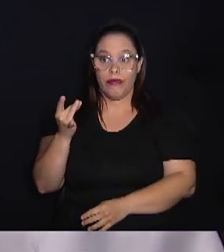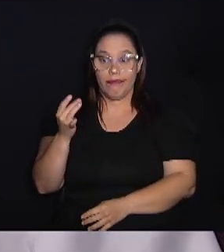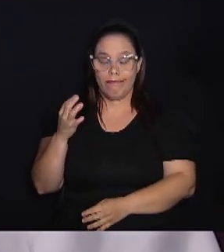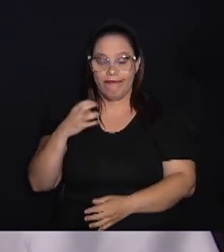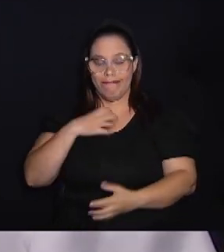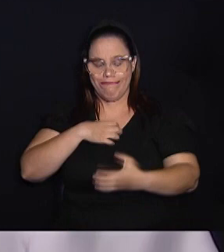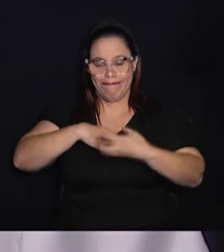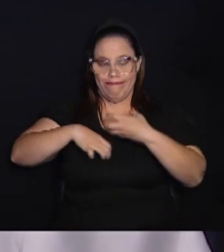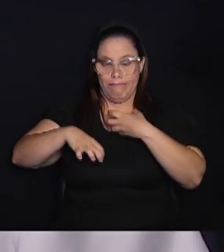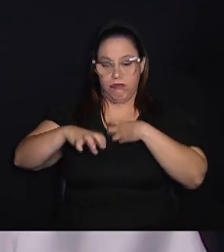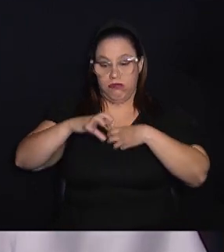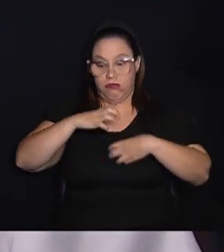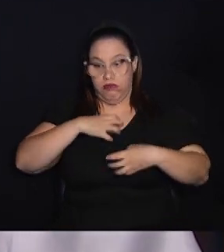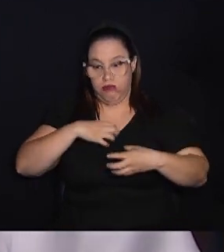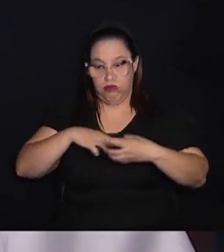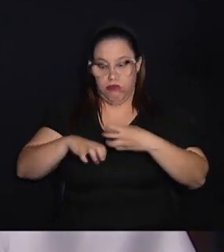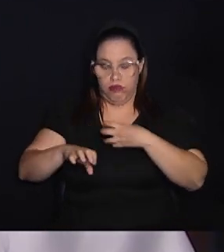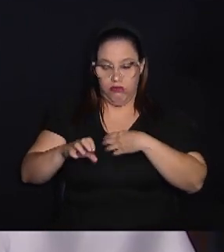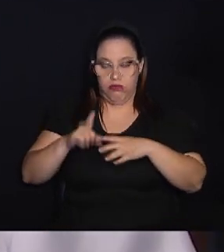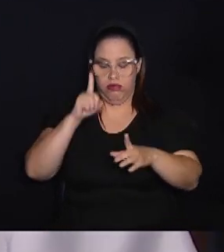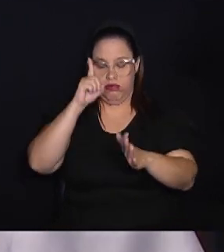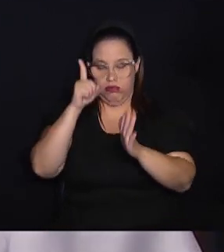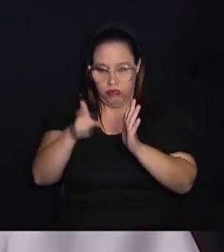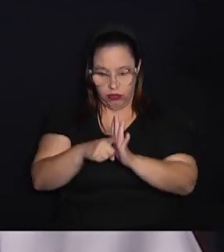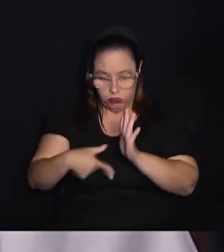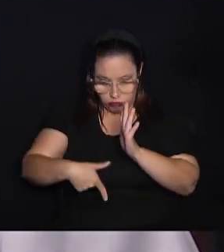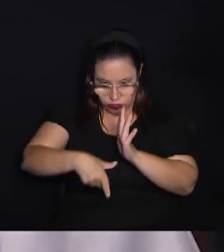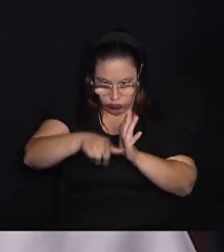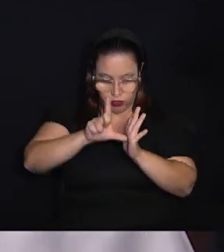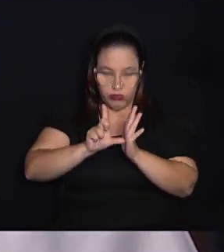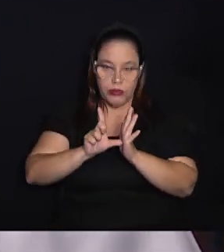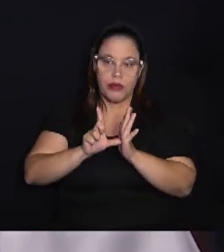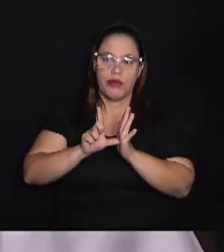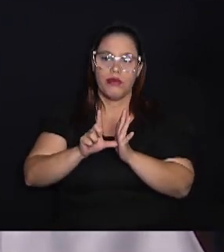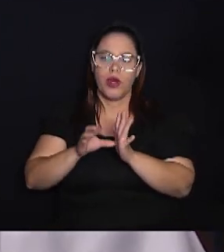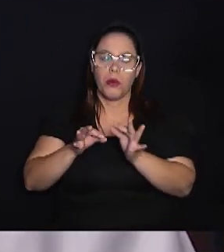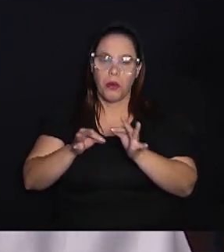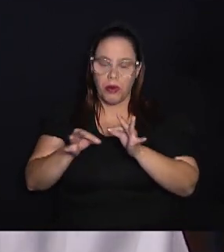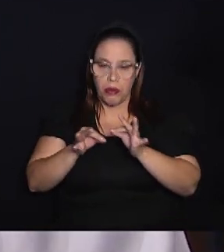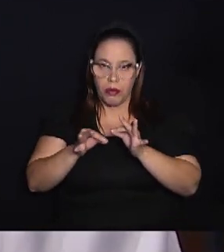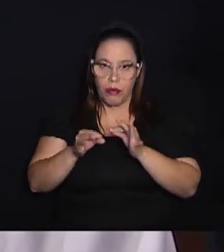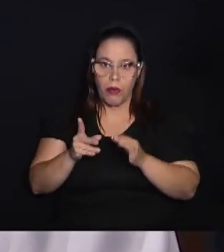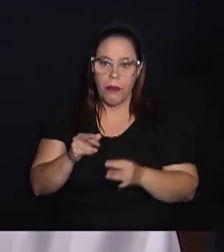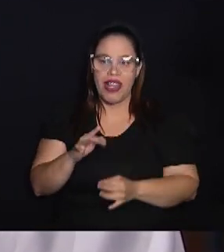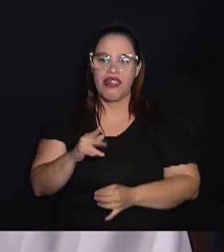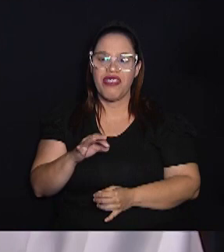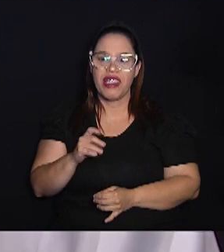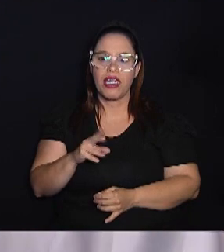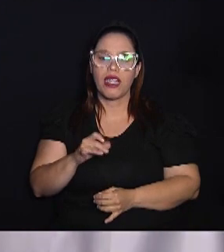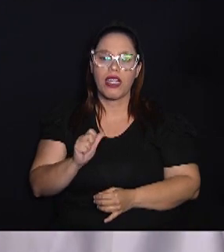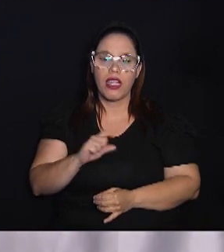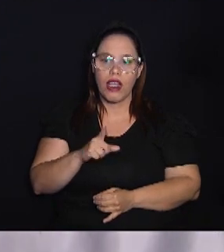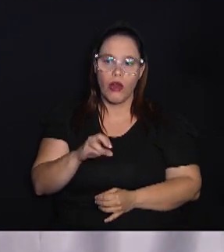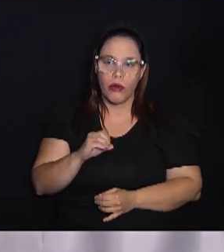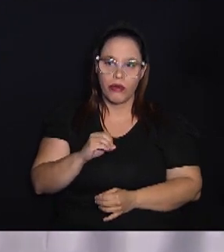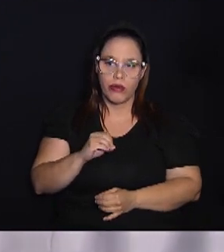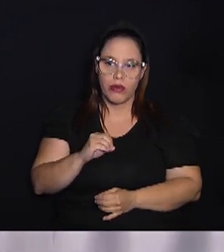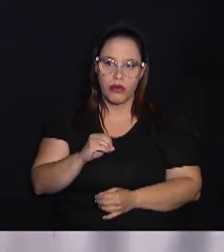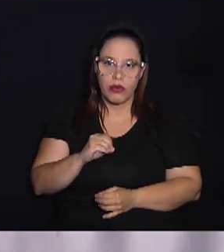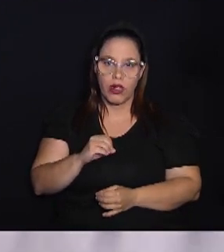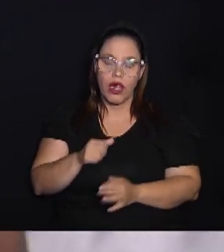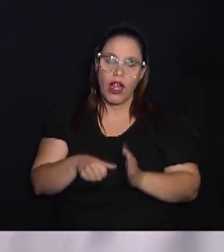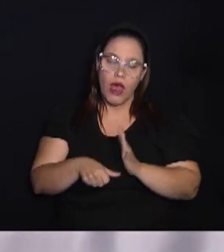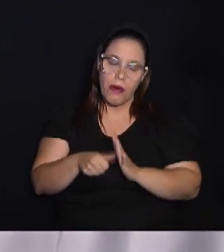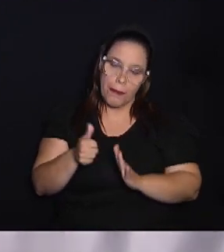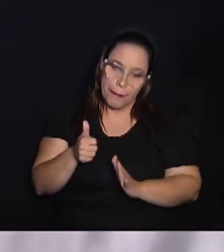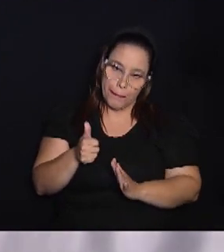e sintomas para que a gente faça o diagnóstico precoce, que é um tipo de prevenção, que é chamado de prevenção secundária. E a prevenção primária é